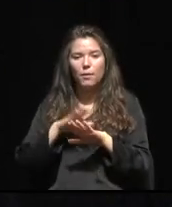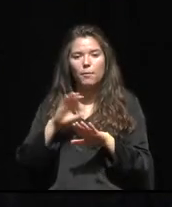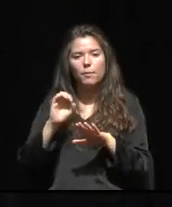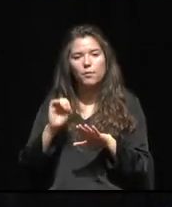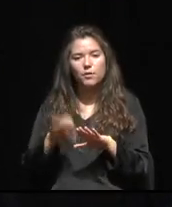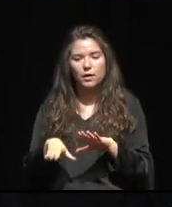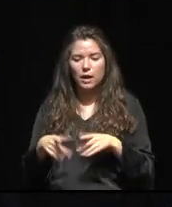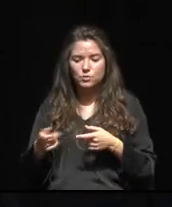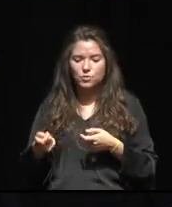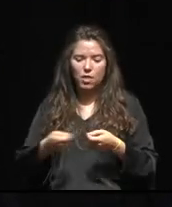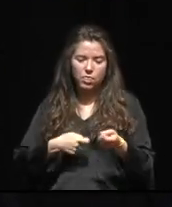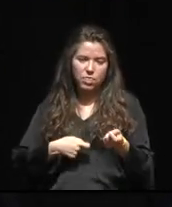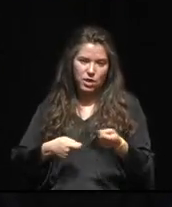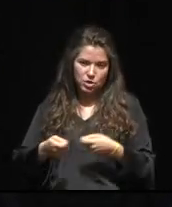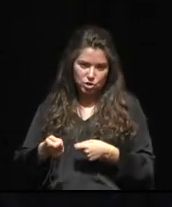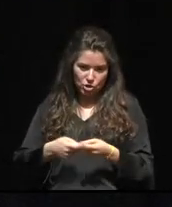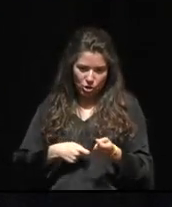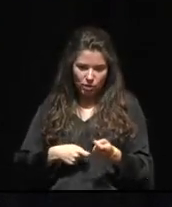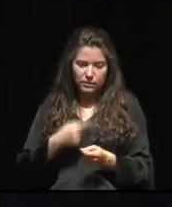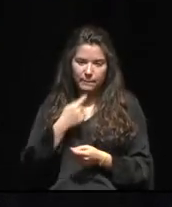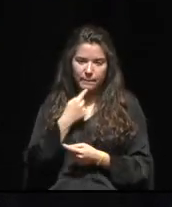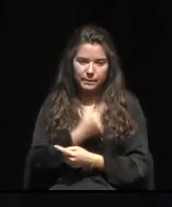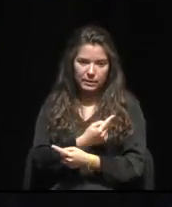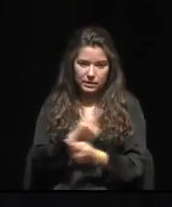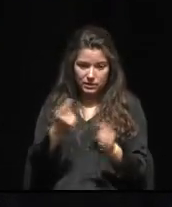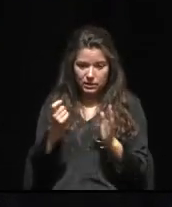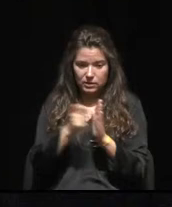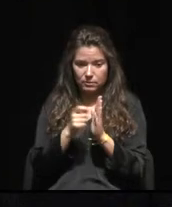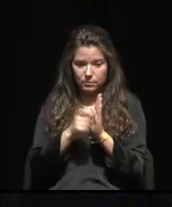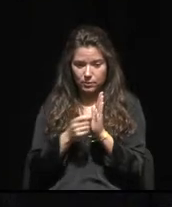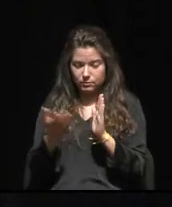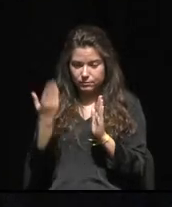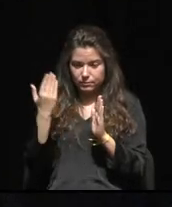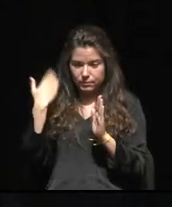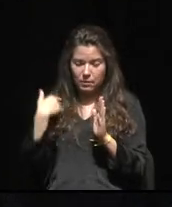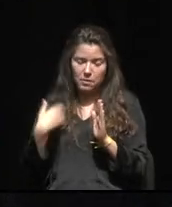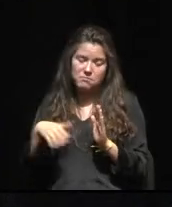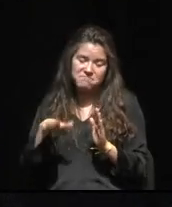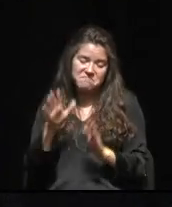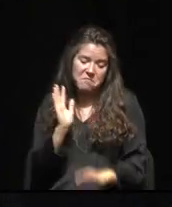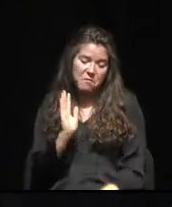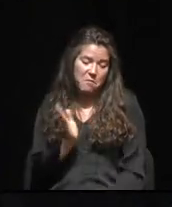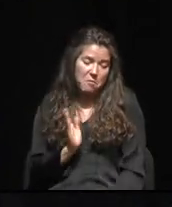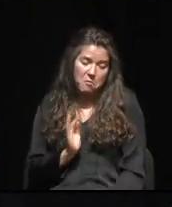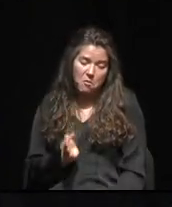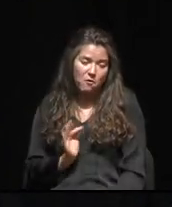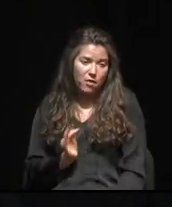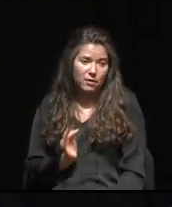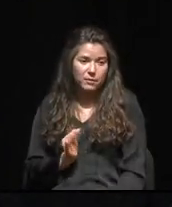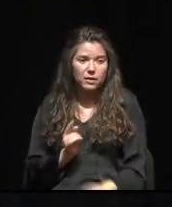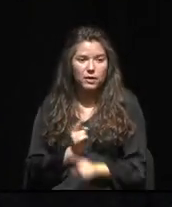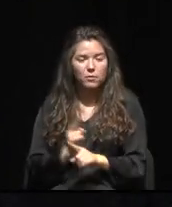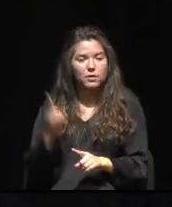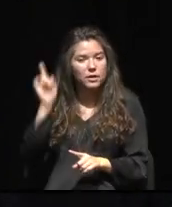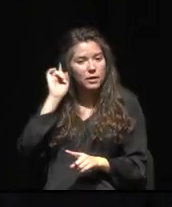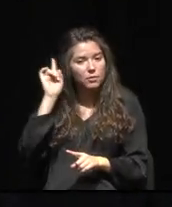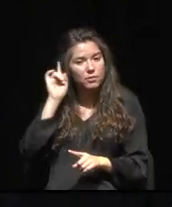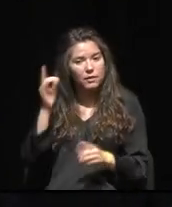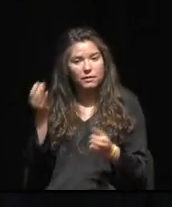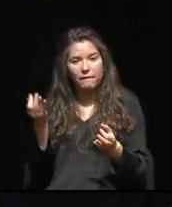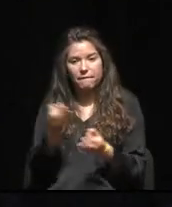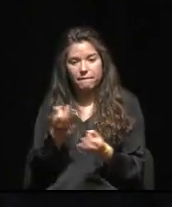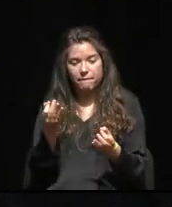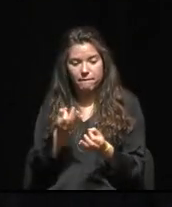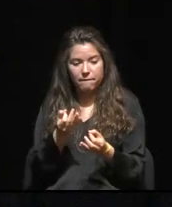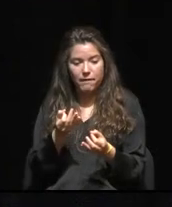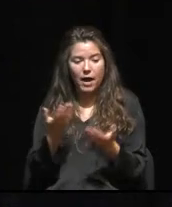sobre as lojas dar o recado de pontos anteriores mas realmente não vale a pena H por muito importante que seja